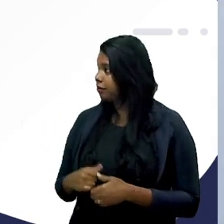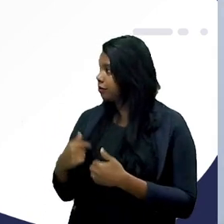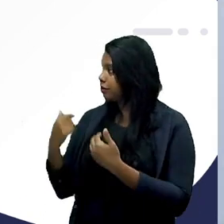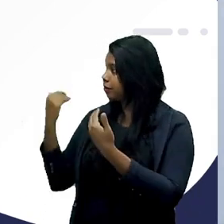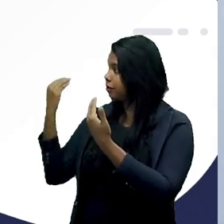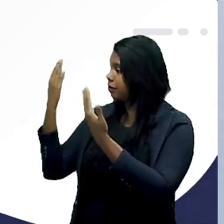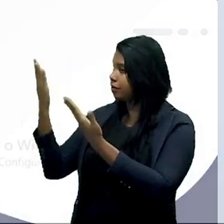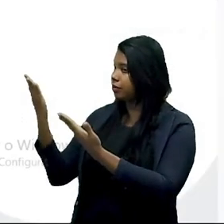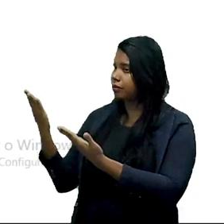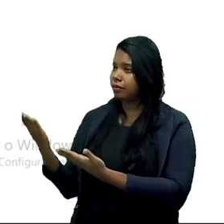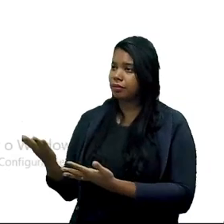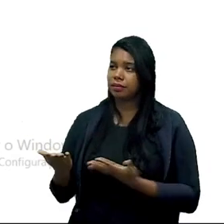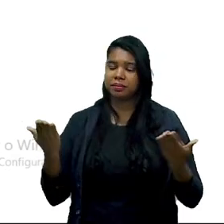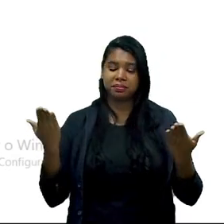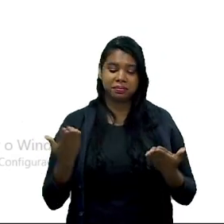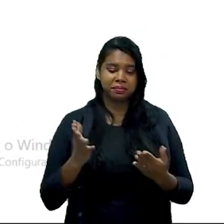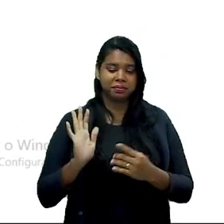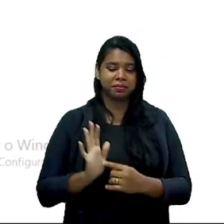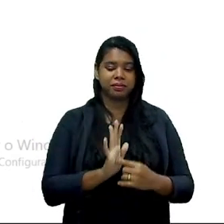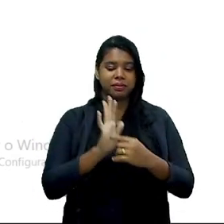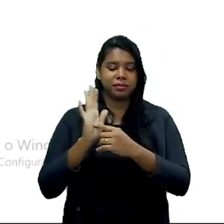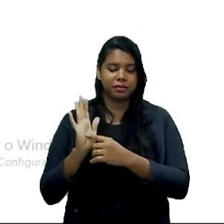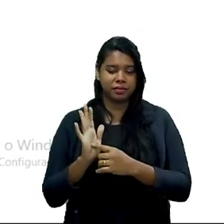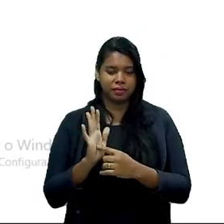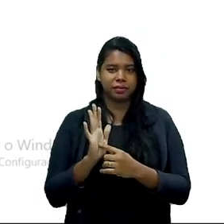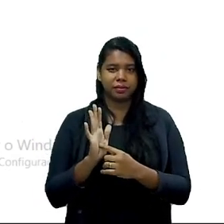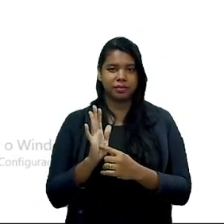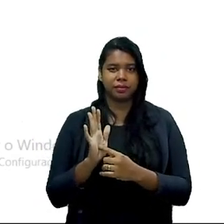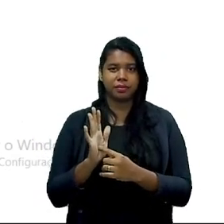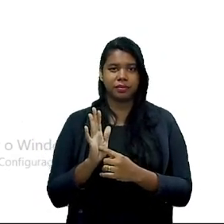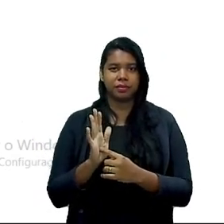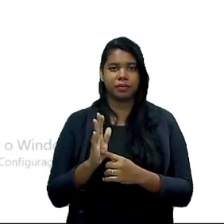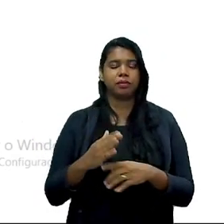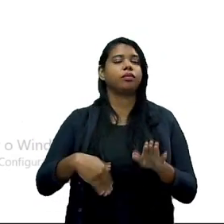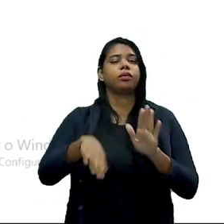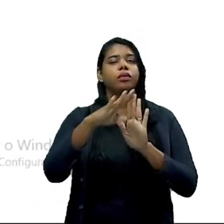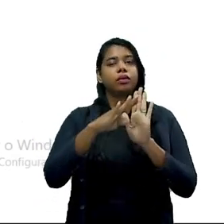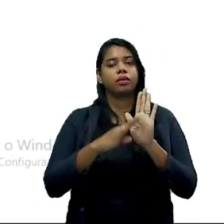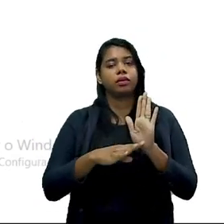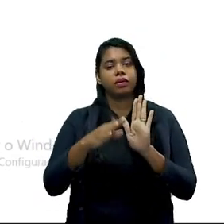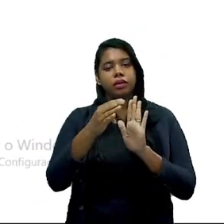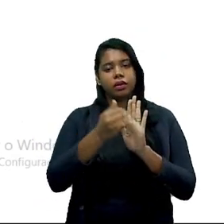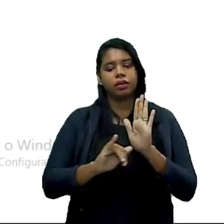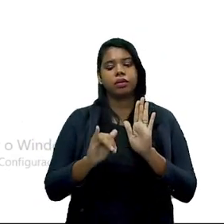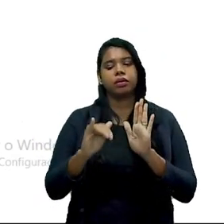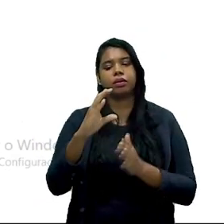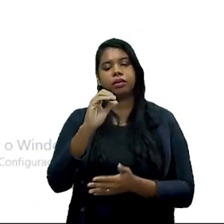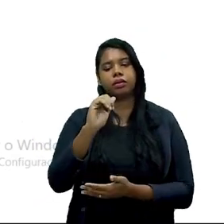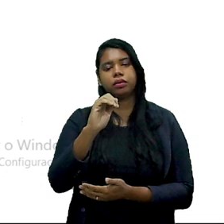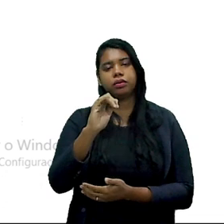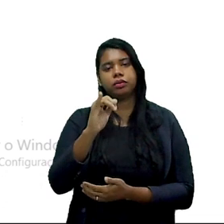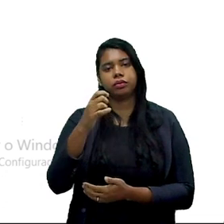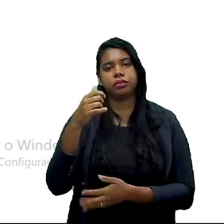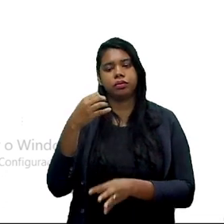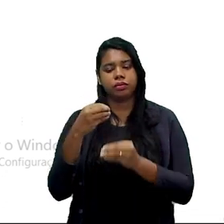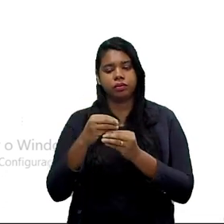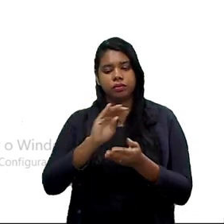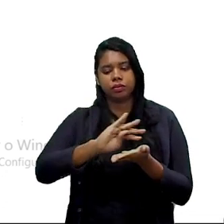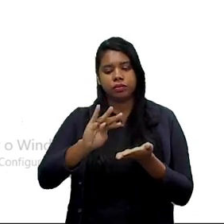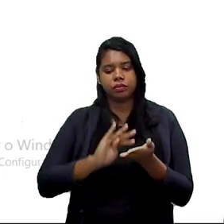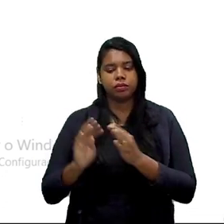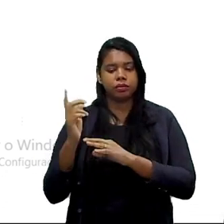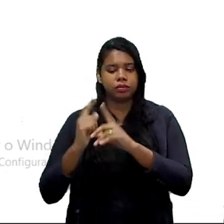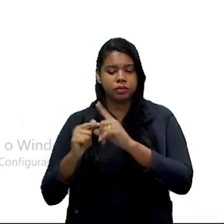Aqui tem um modelo de caixa, que é um dos principais formulários que é utilizado, seja de forma